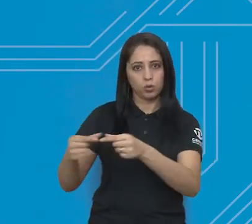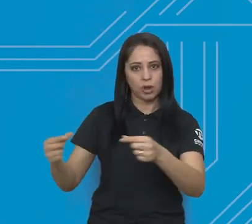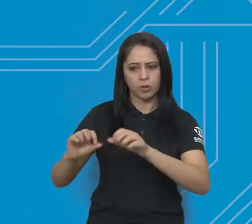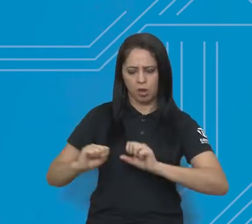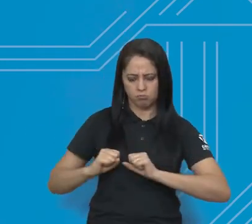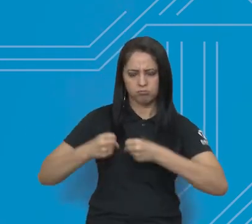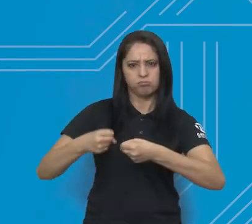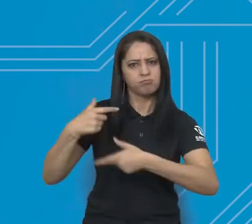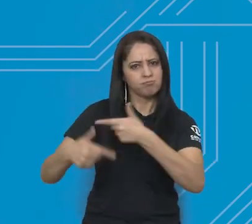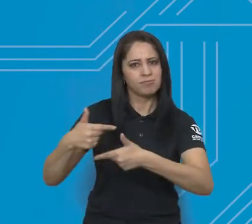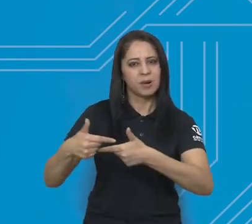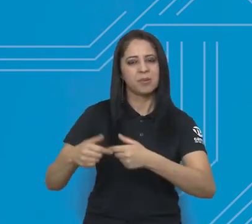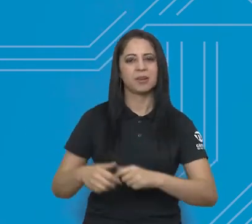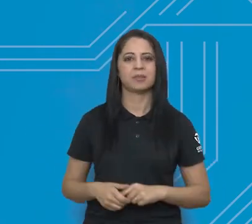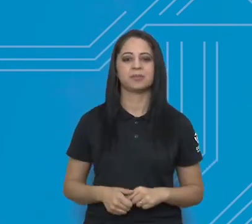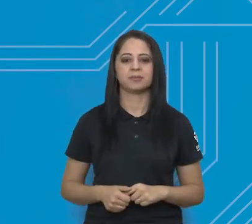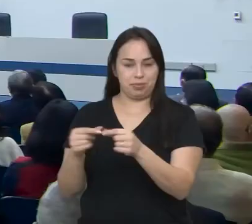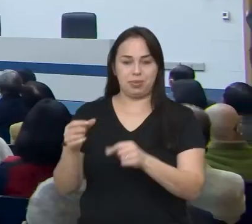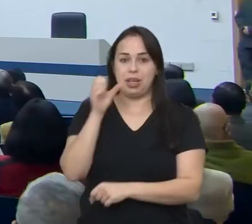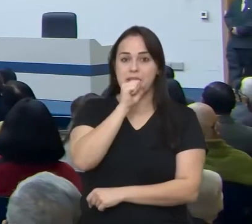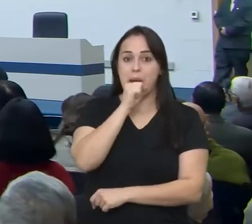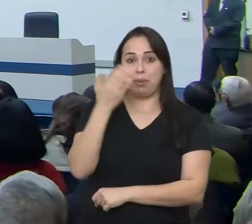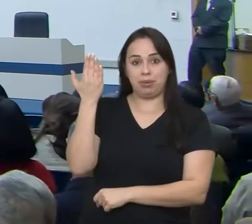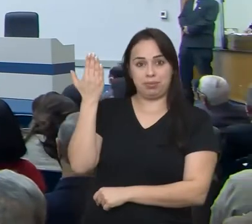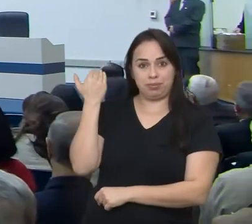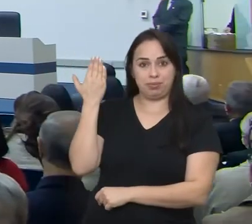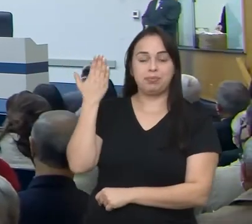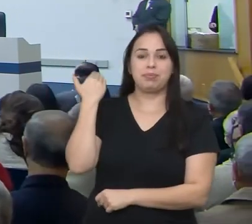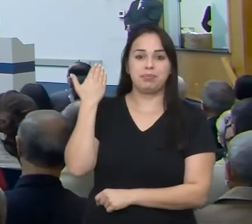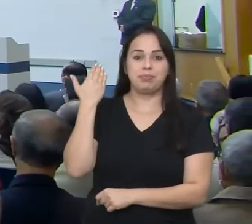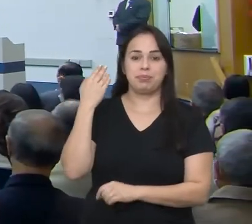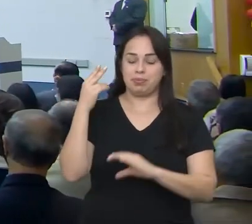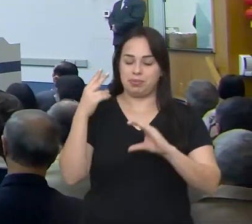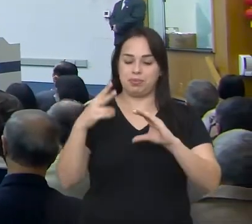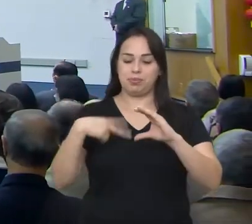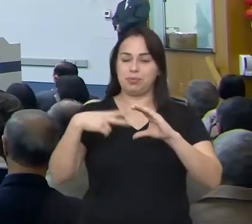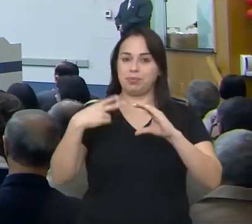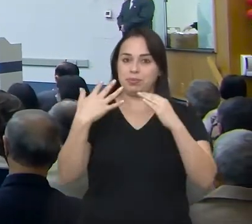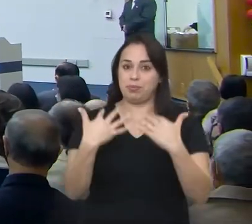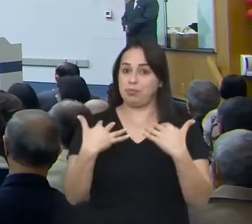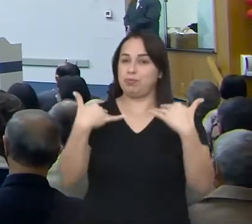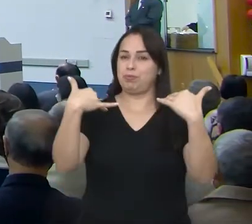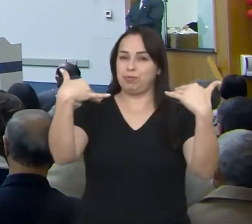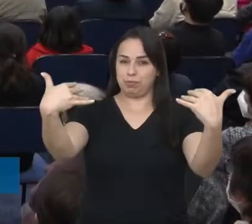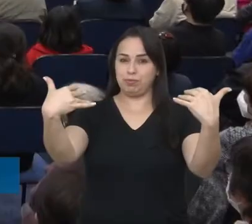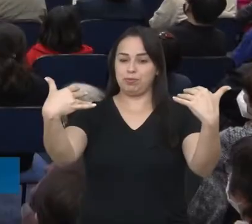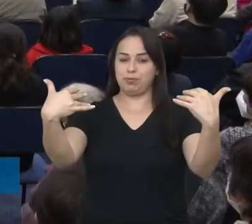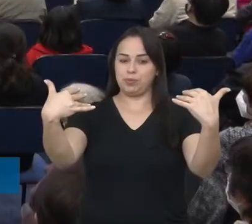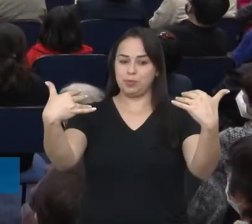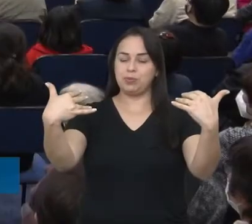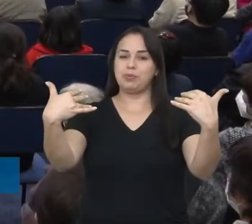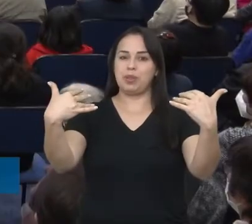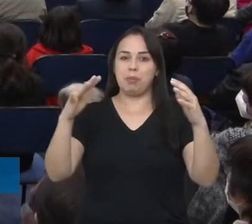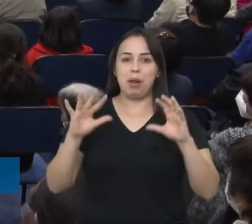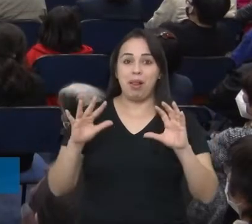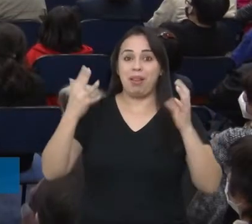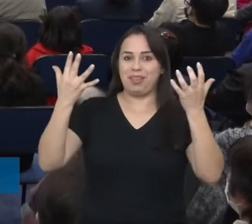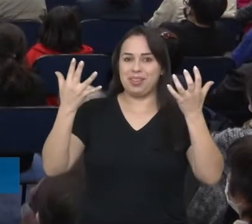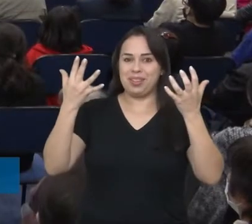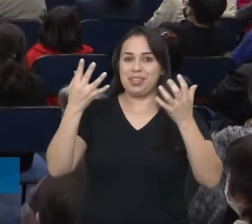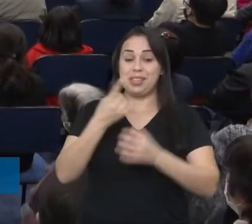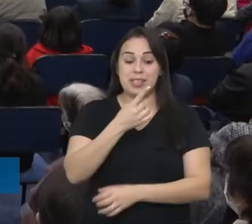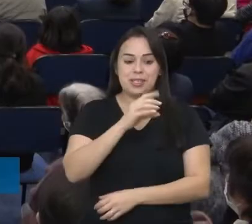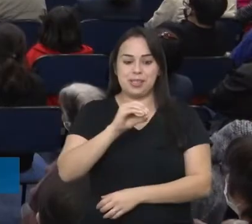comunidade japonesa aqui na cidade. No último sábado de julho, o plenário da Câmara Municipal de São José dos Campos